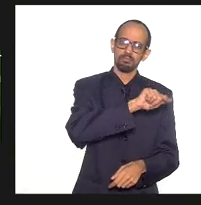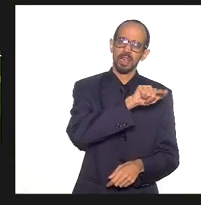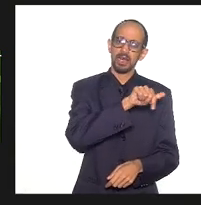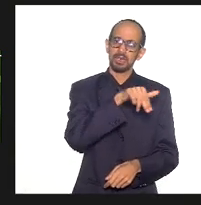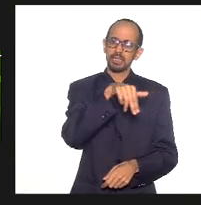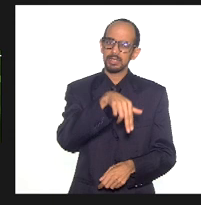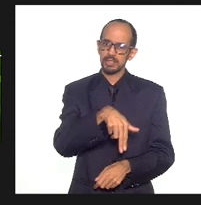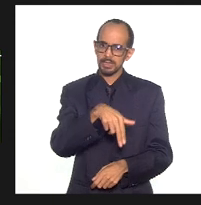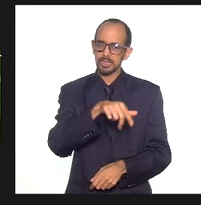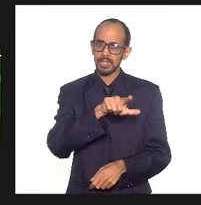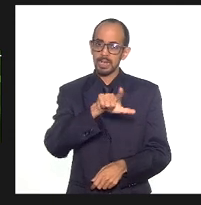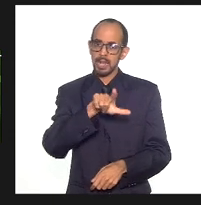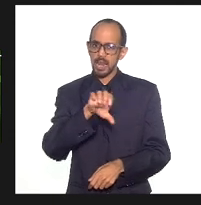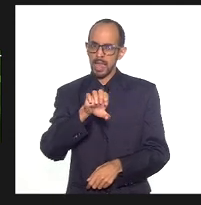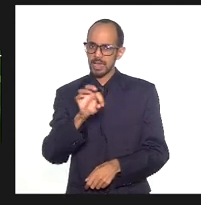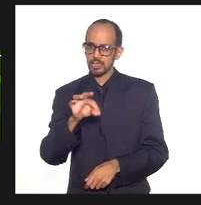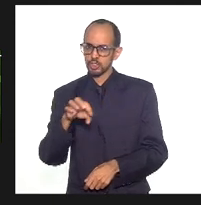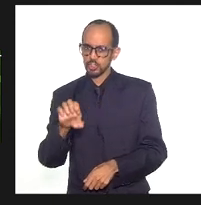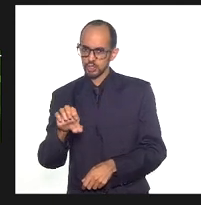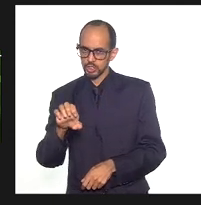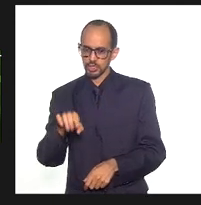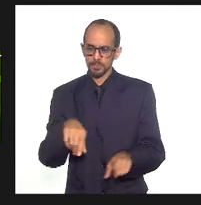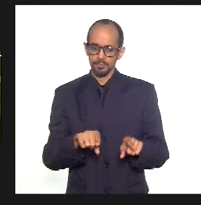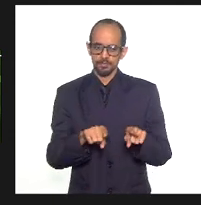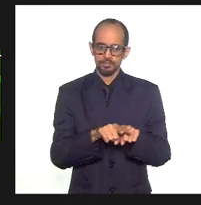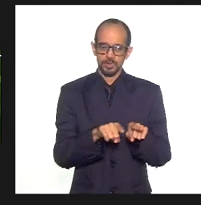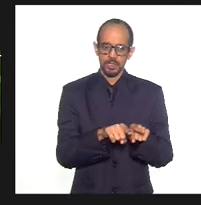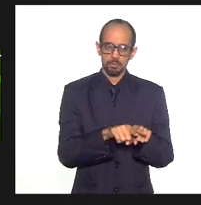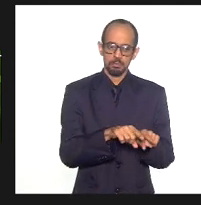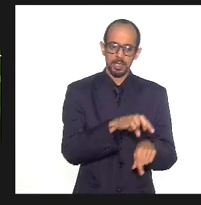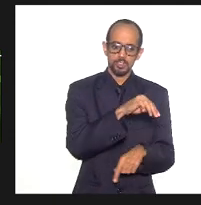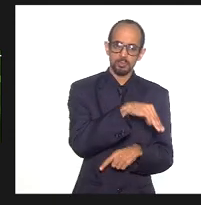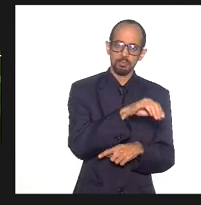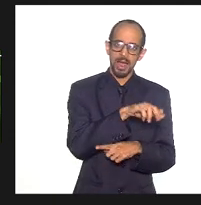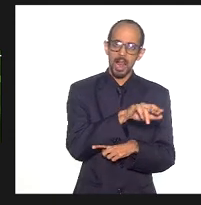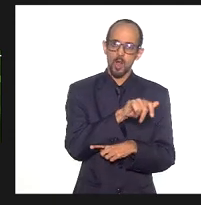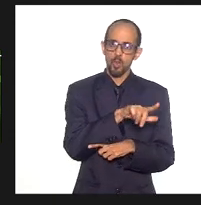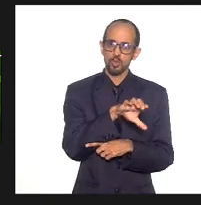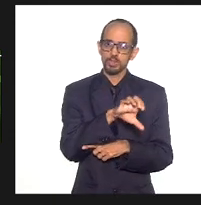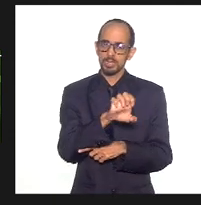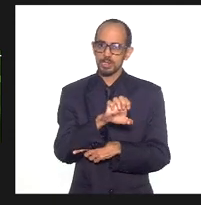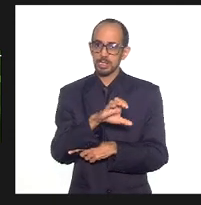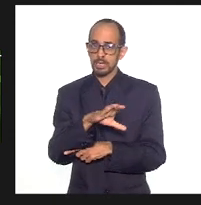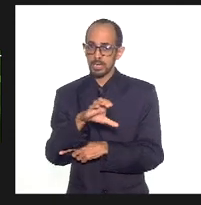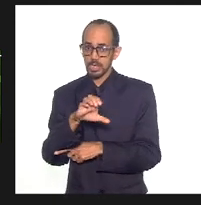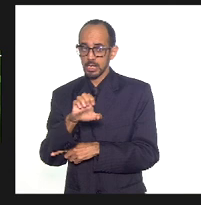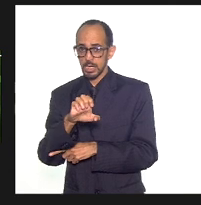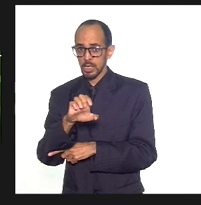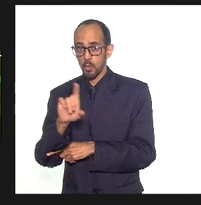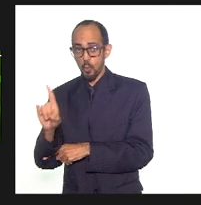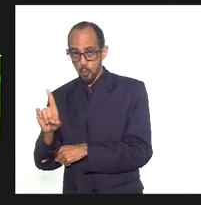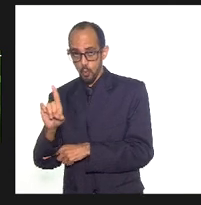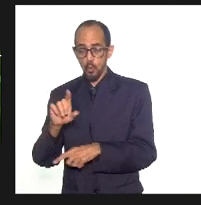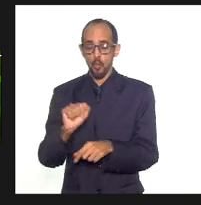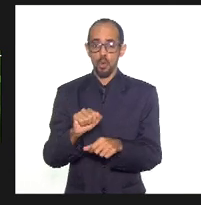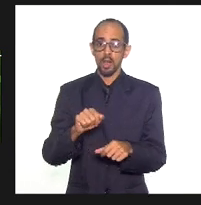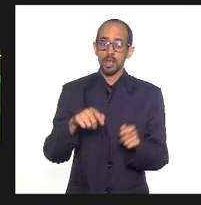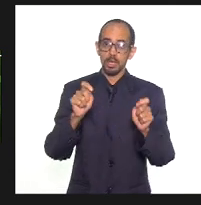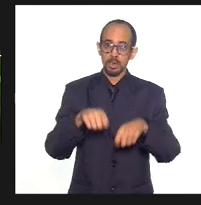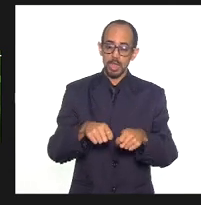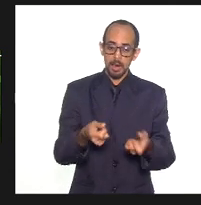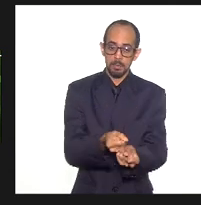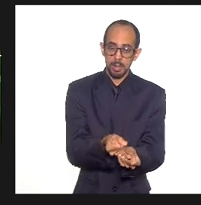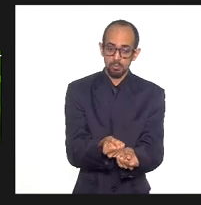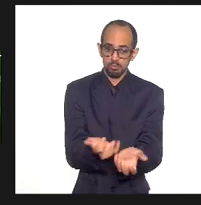produção da P51 ligada ao campo de Marlim Sul, permite, portanto, o escoamento e armazenagem através